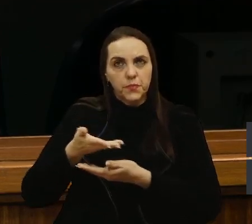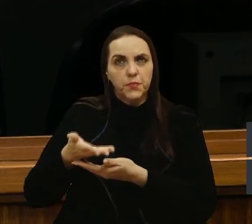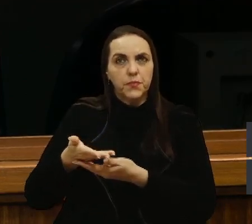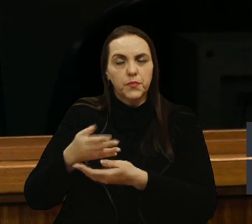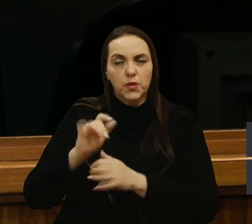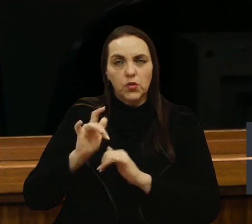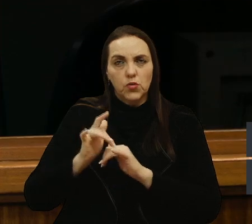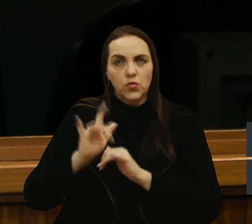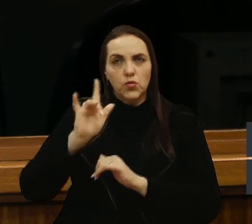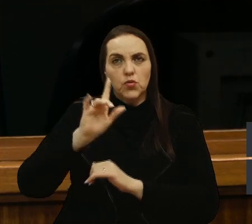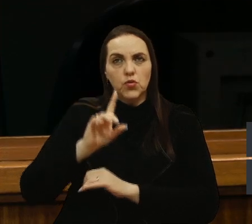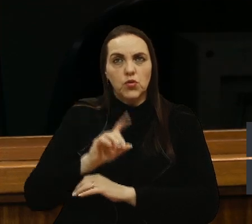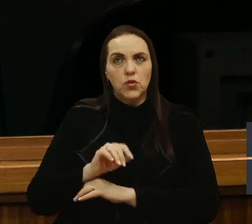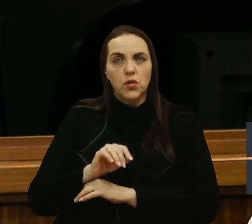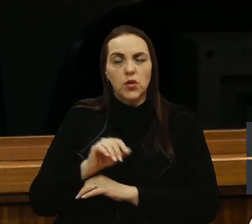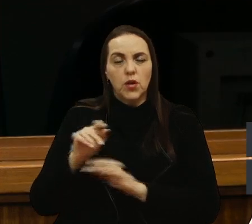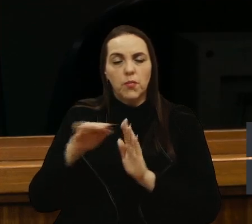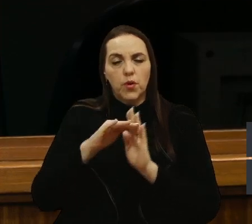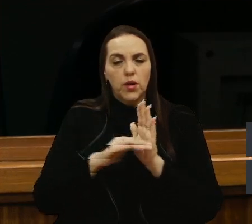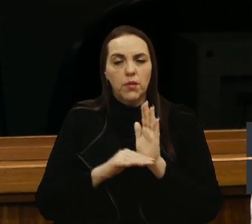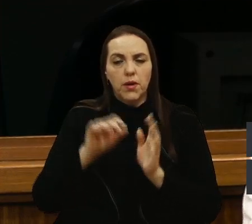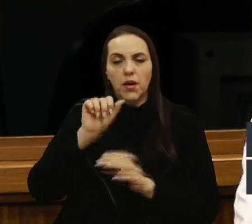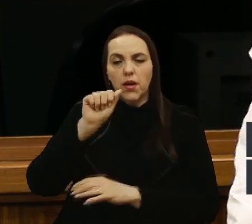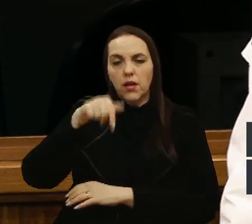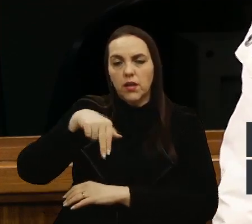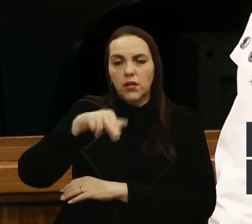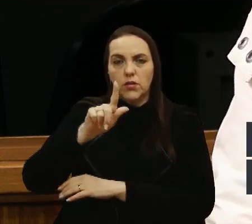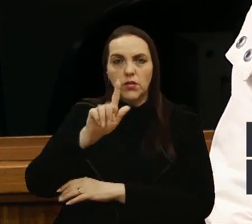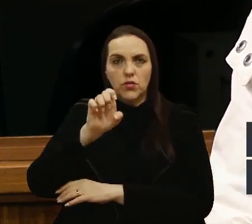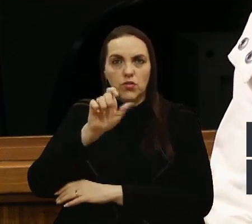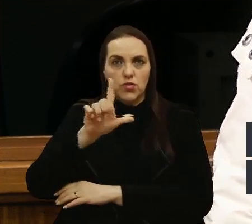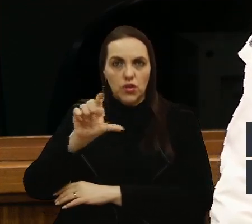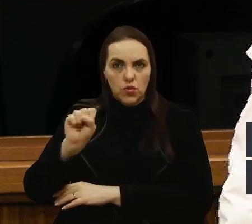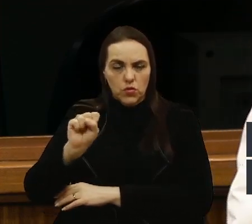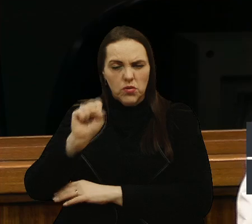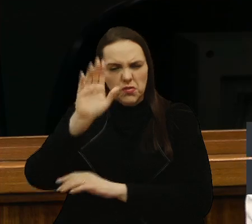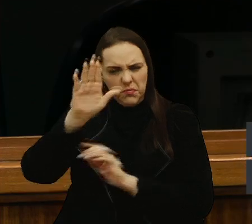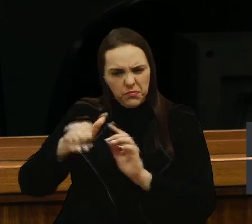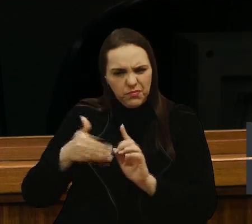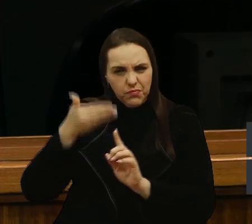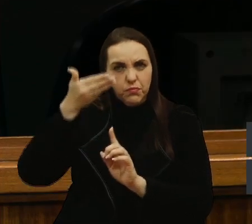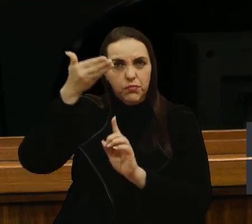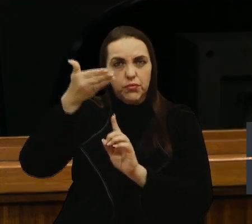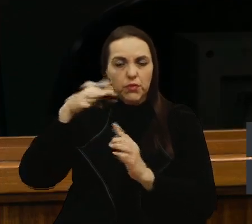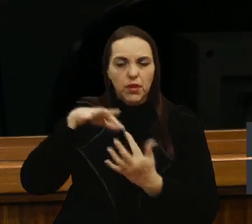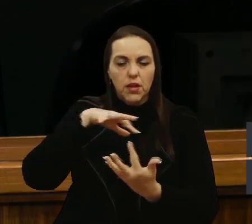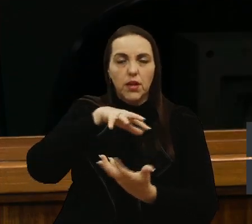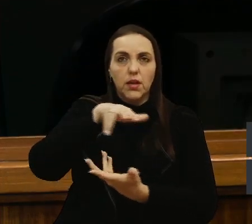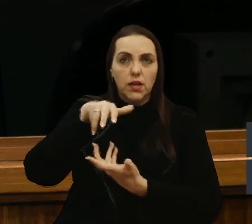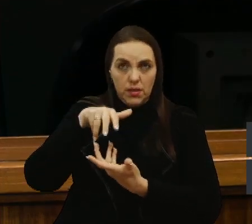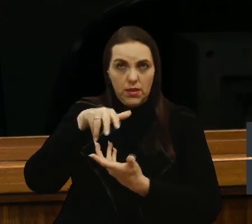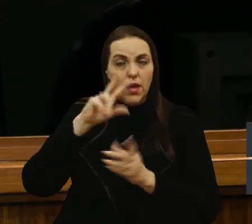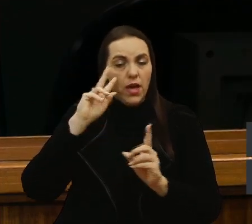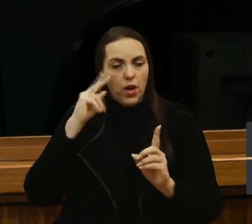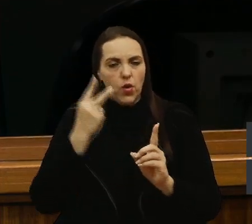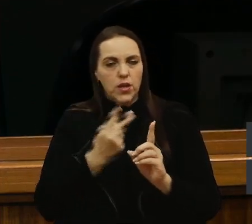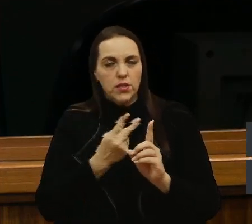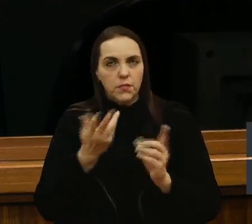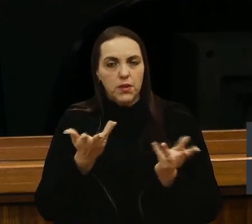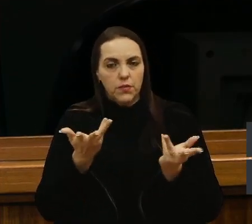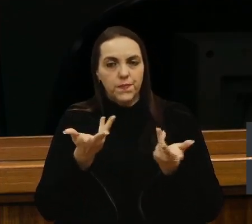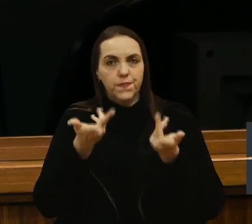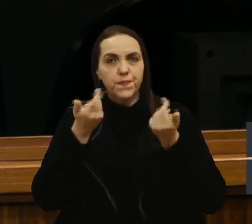Diamante do programa Angels, que é o mais alto reconhecimento internacional de excelência